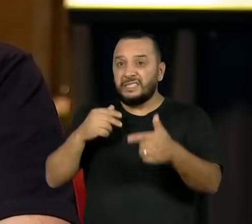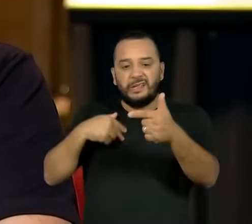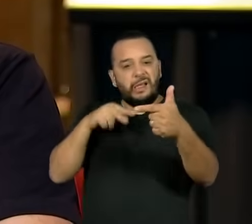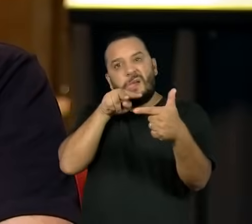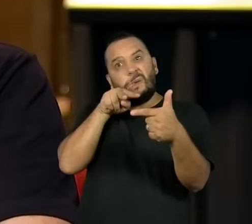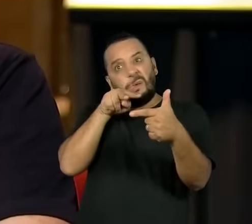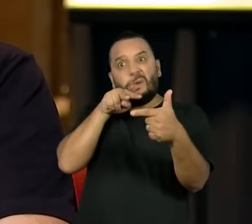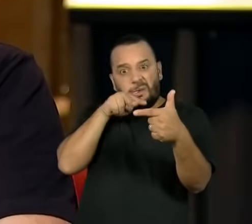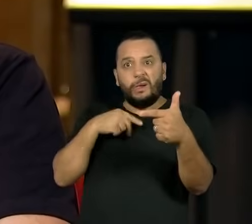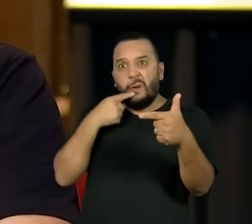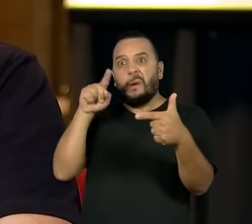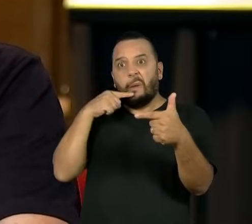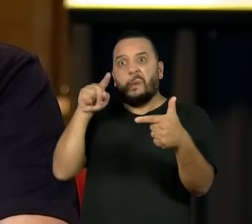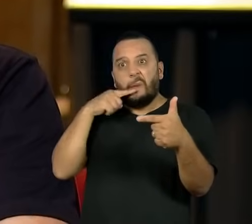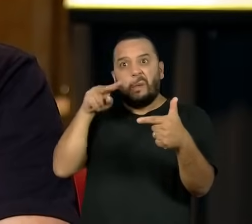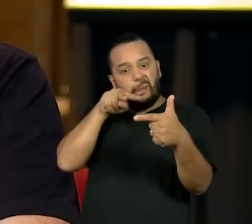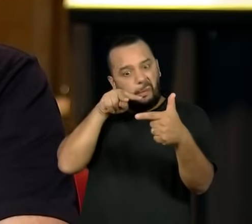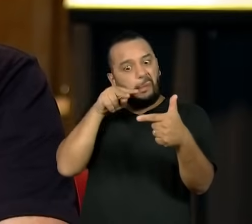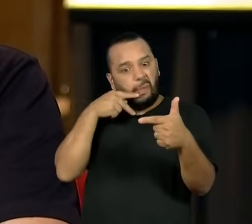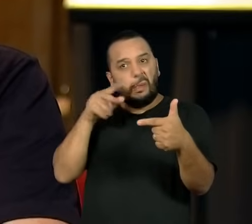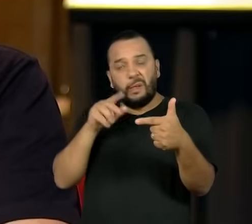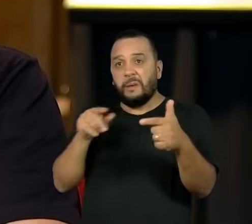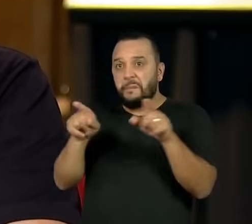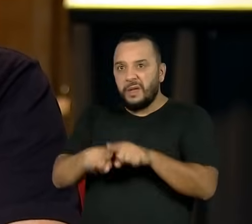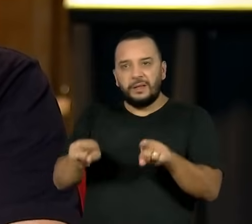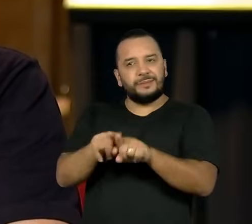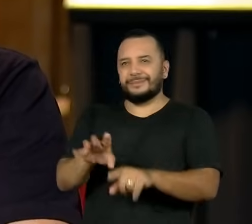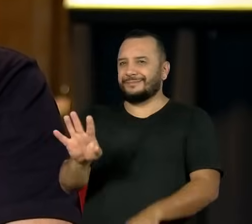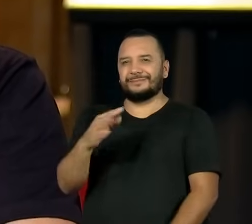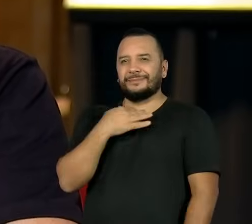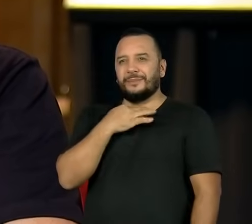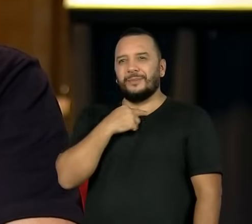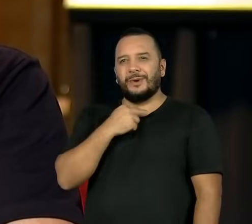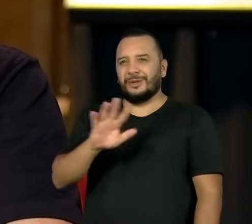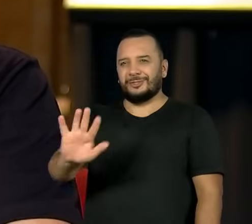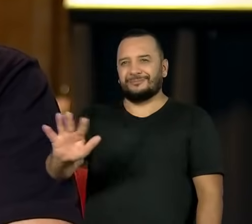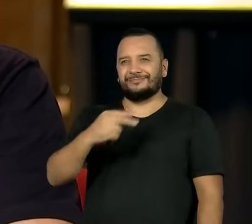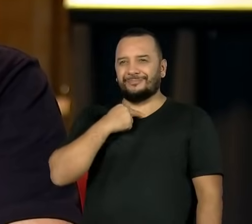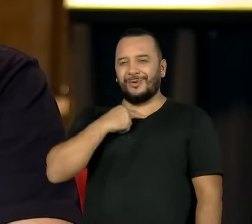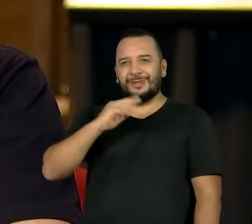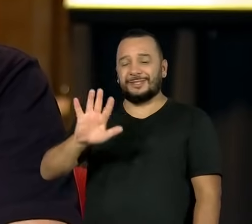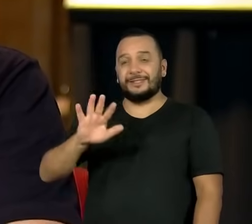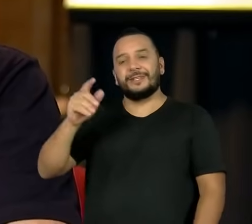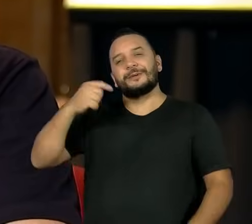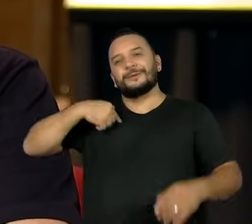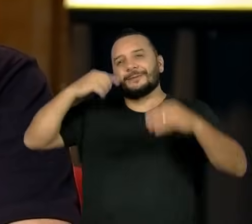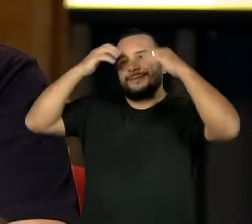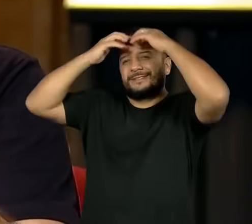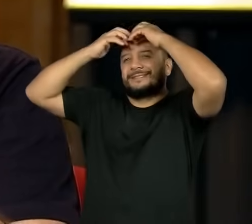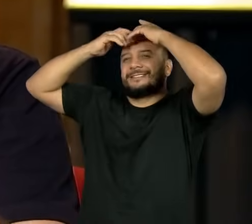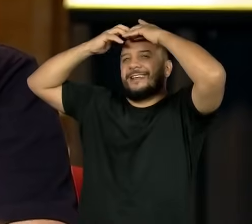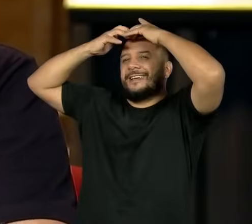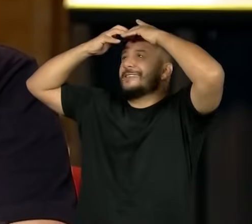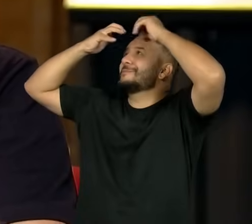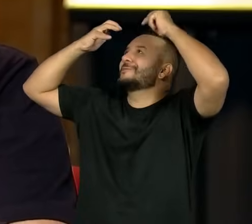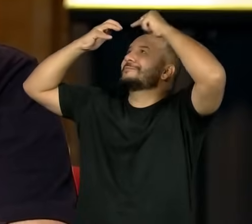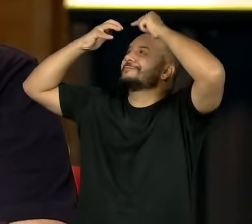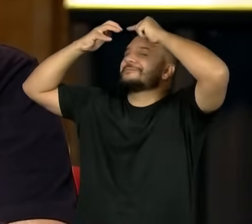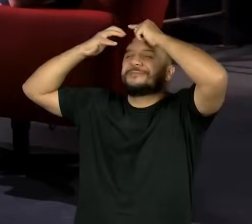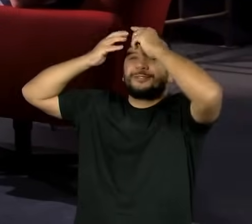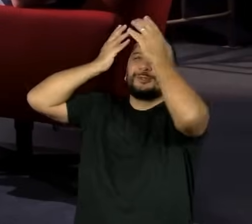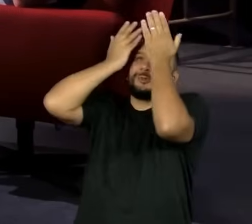mesma E fazendo a mesma fazendo coisa. as mesmas coisas, é. Então acho que o cérebro, ele me ensinou, estudar o